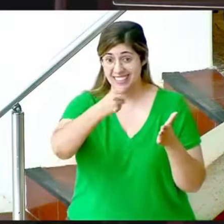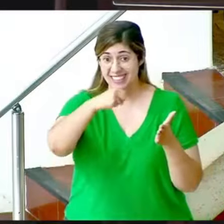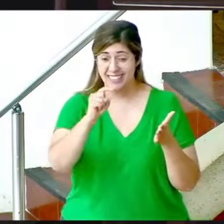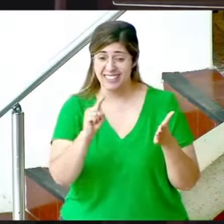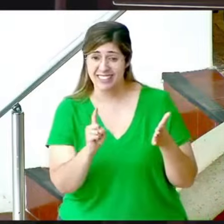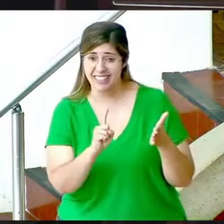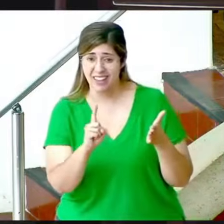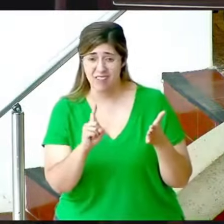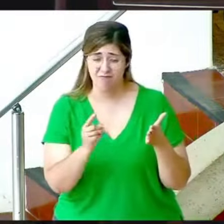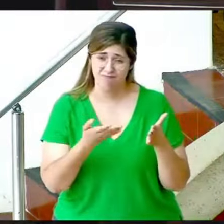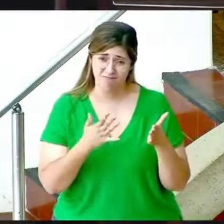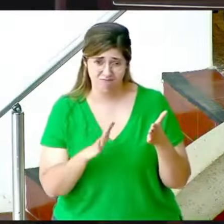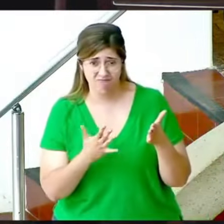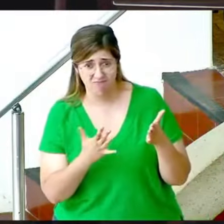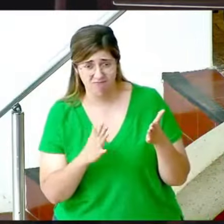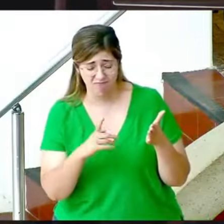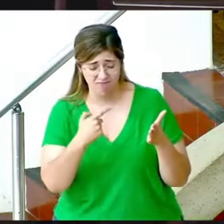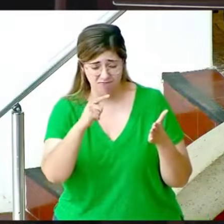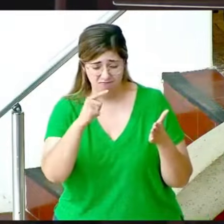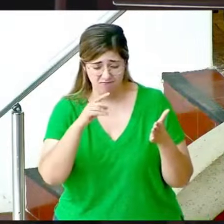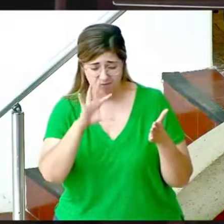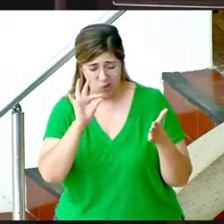mais ou menos.